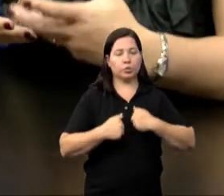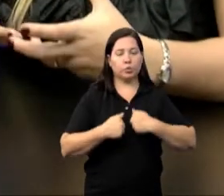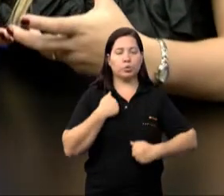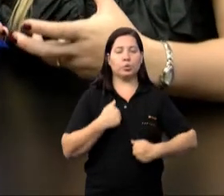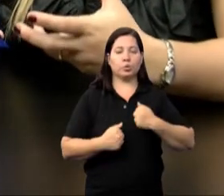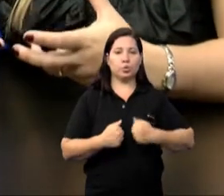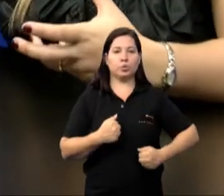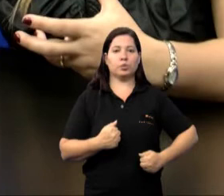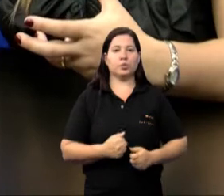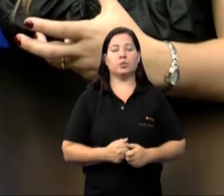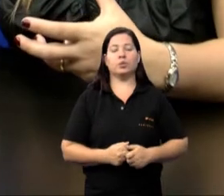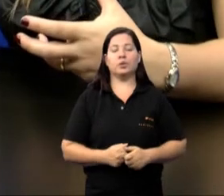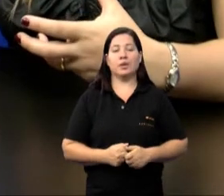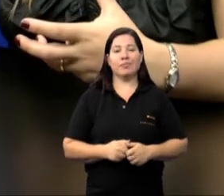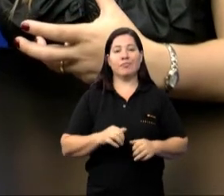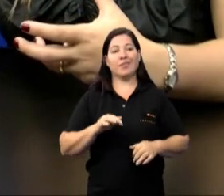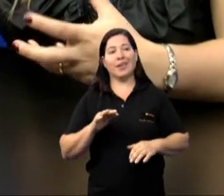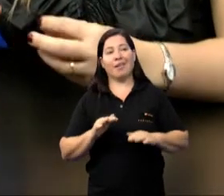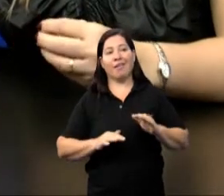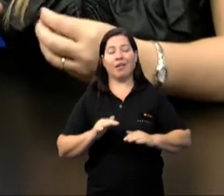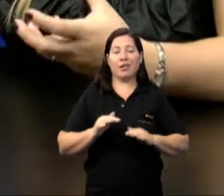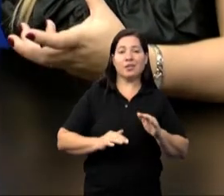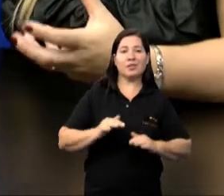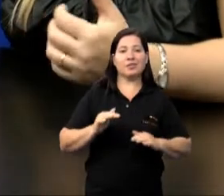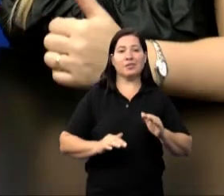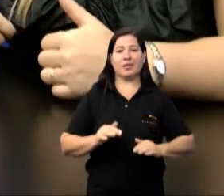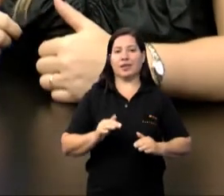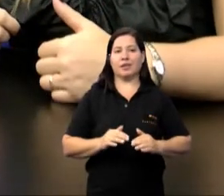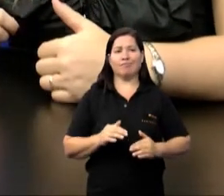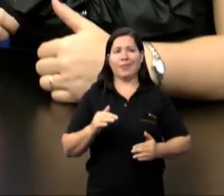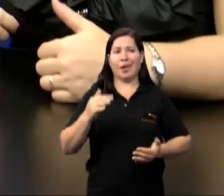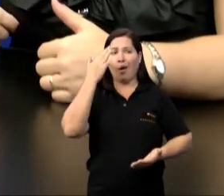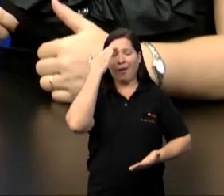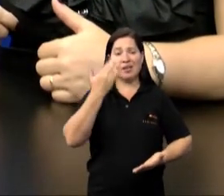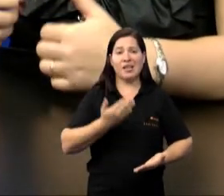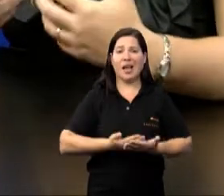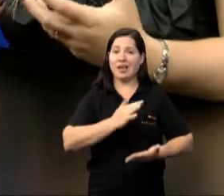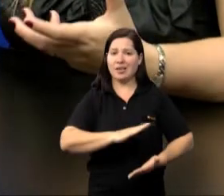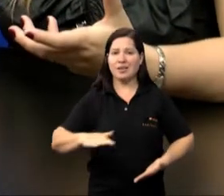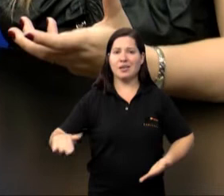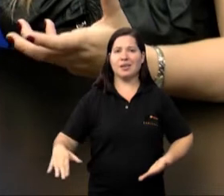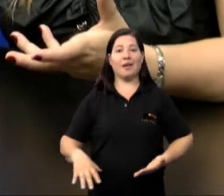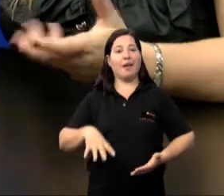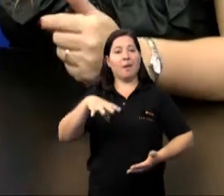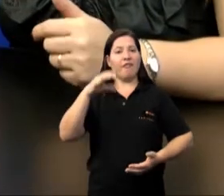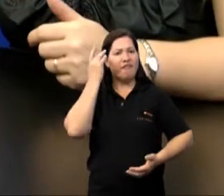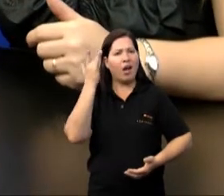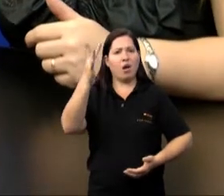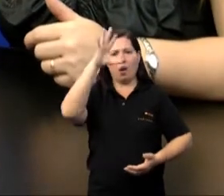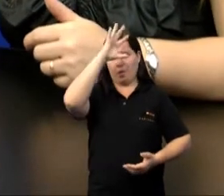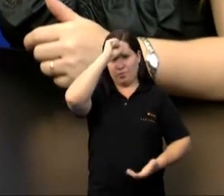um hábito, né, de... não acreditar que as crianças são capazes de aprender as coisas. Professor,